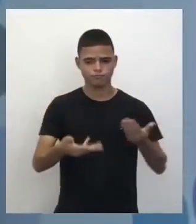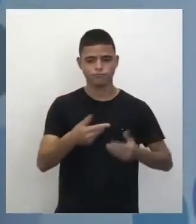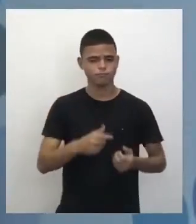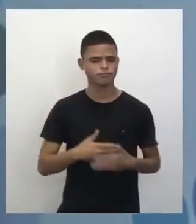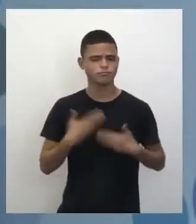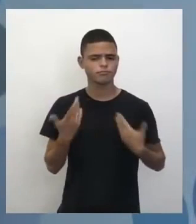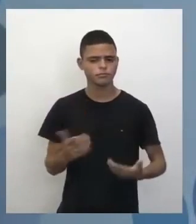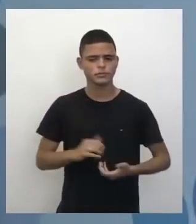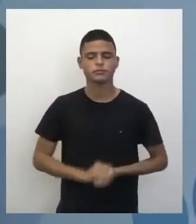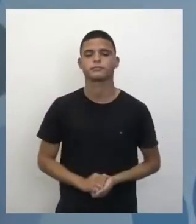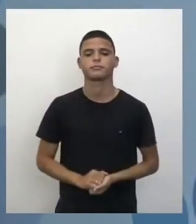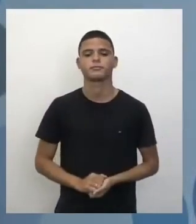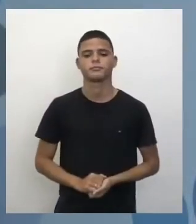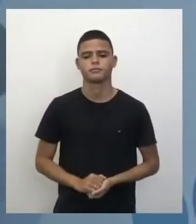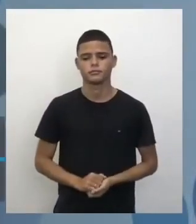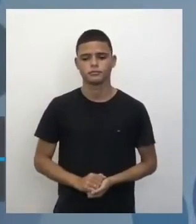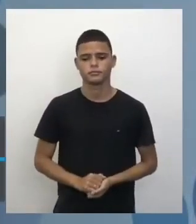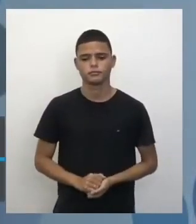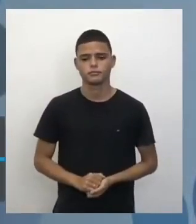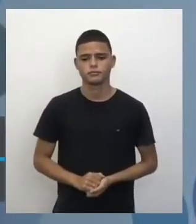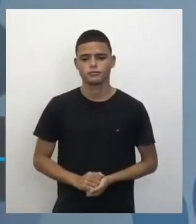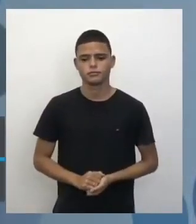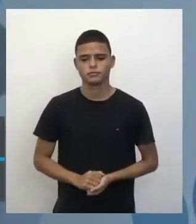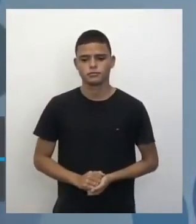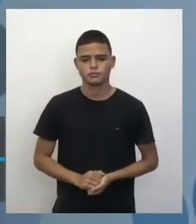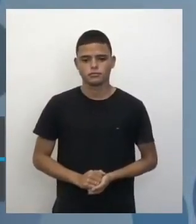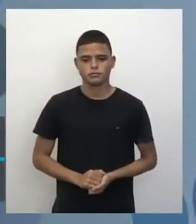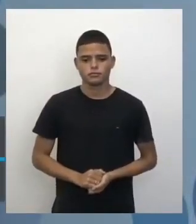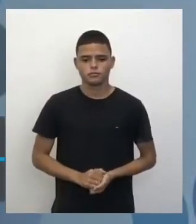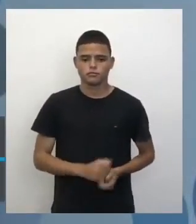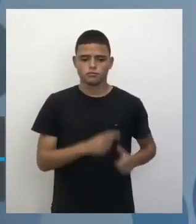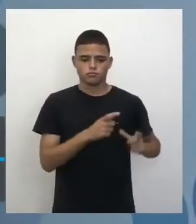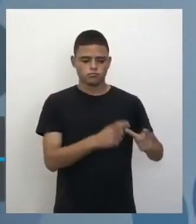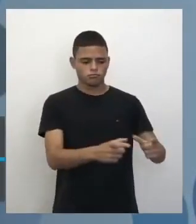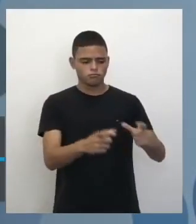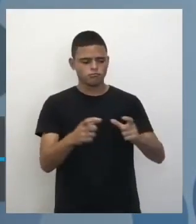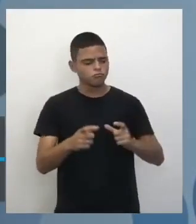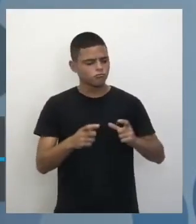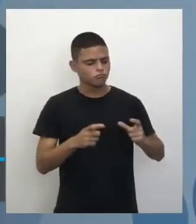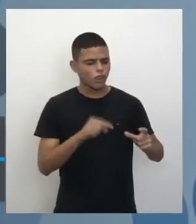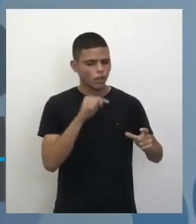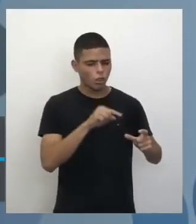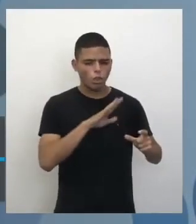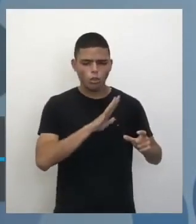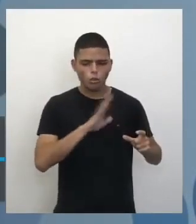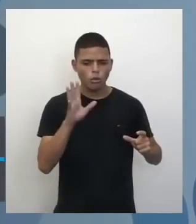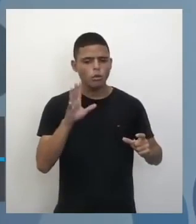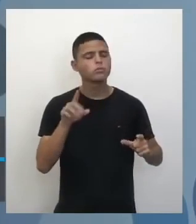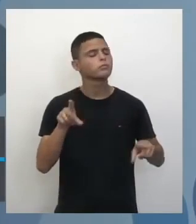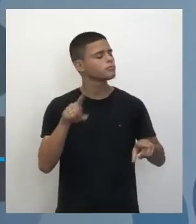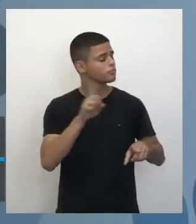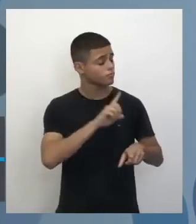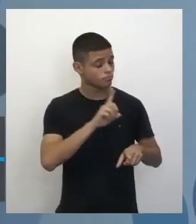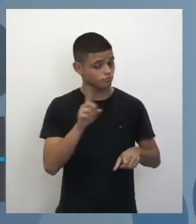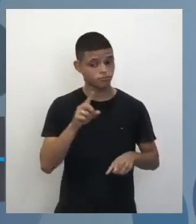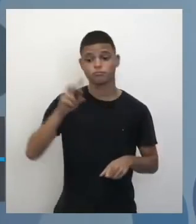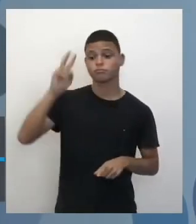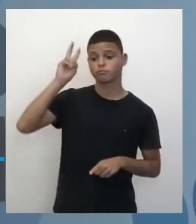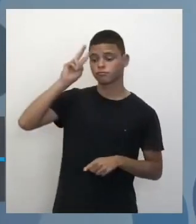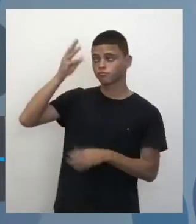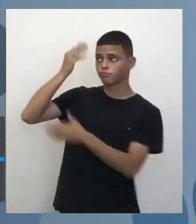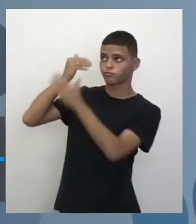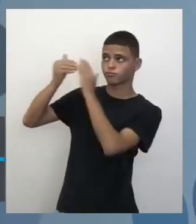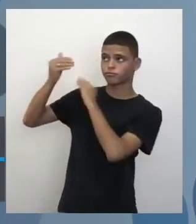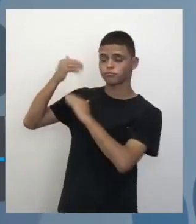Gente, os lugares não são apenas lugares, eles fazem parte da nossa história, constituem quem nós somos.